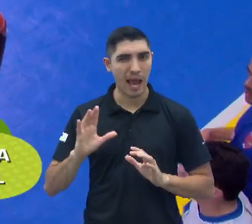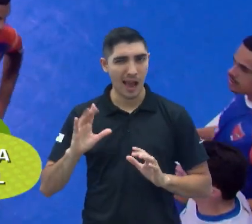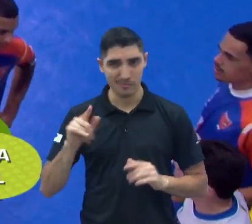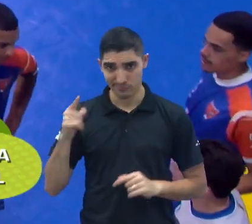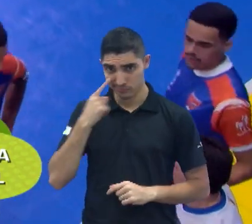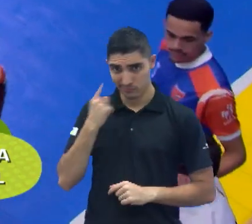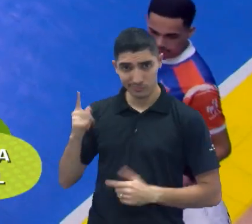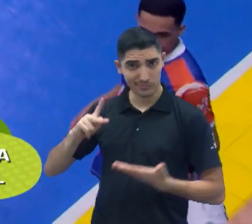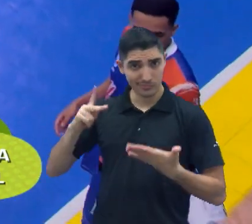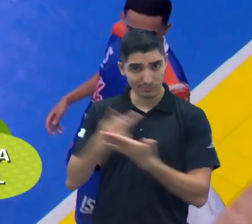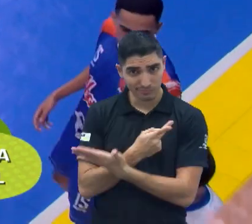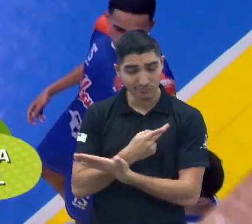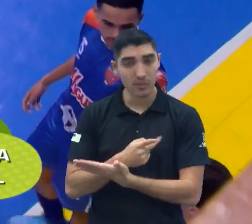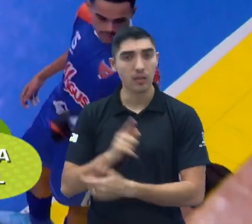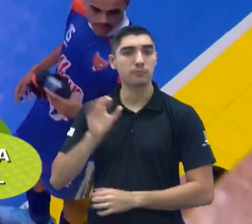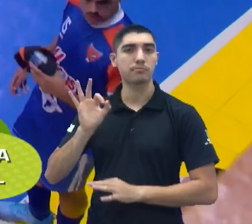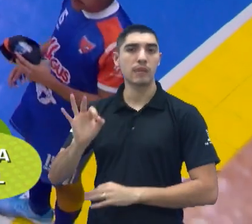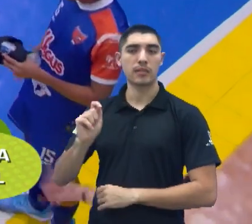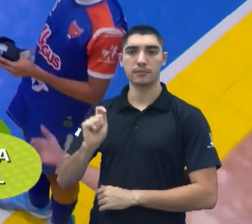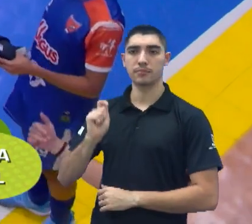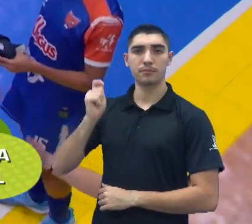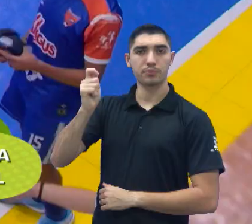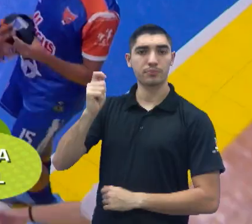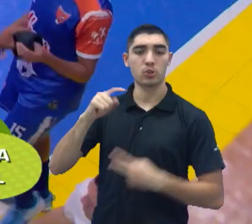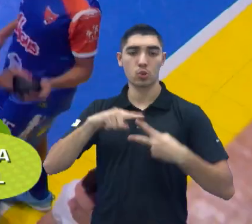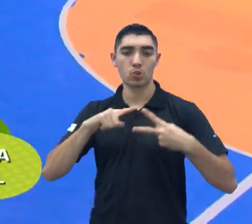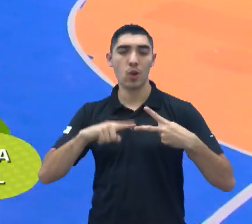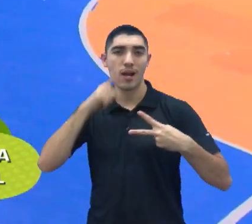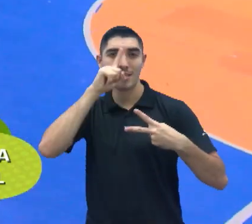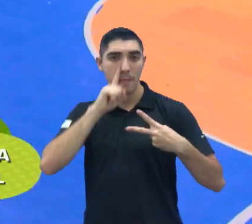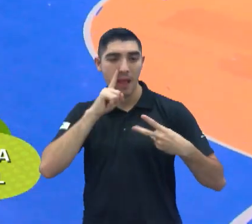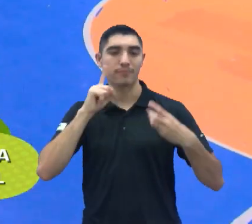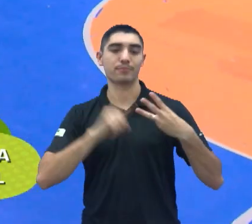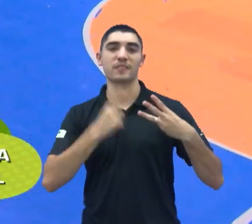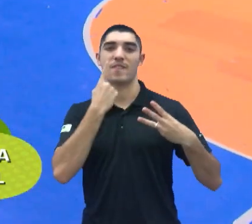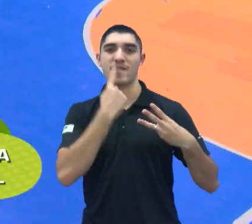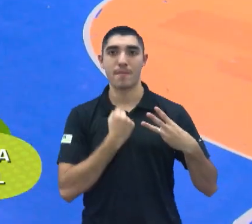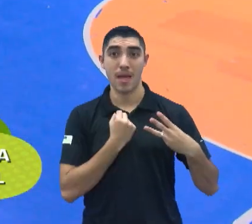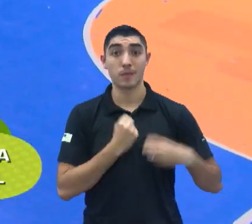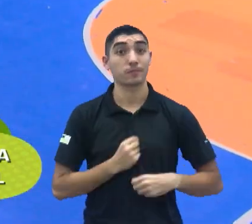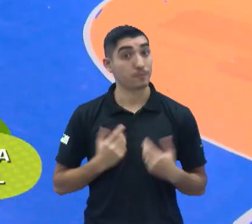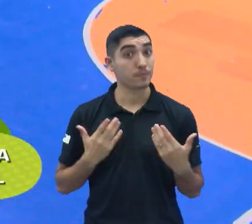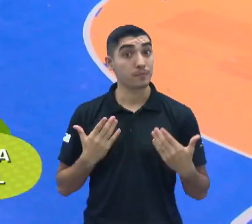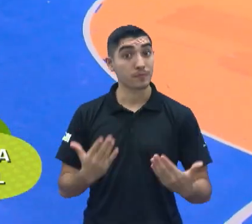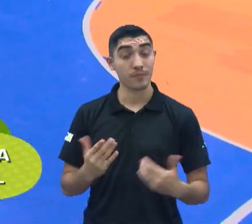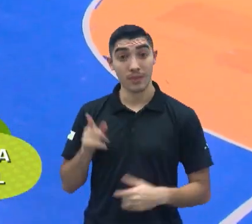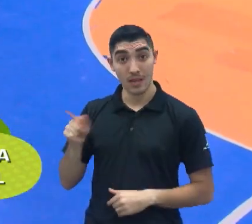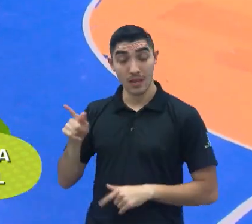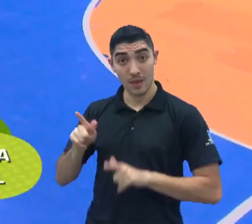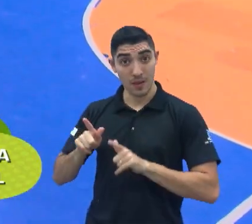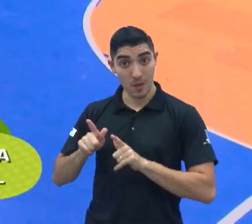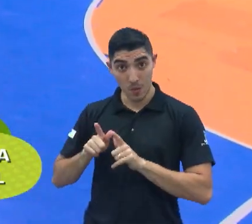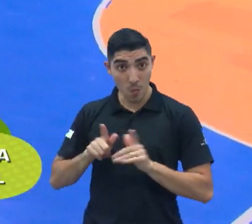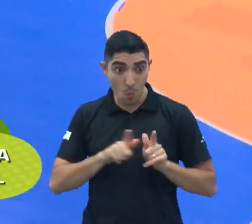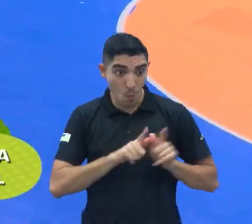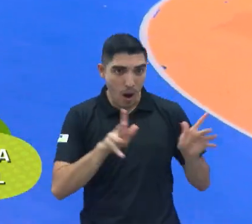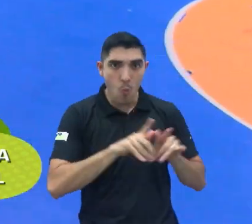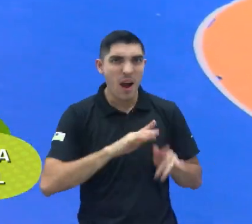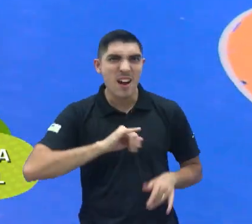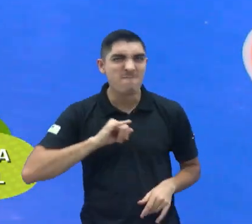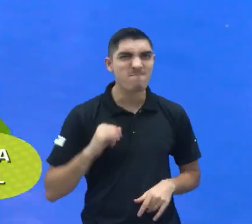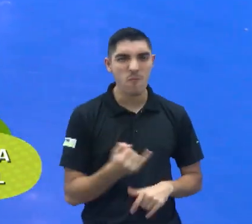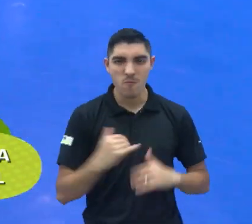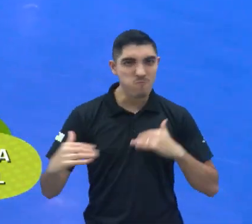após falta, ele recebeu o segundo amarelo e foi expulso. Com um homem a mais em quadra, a Uimpro se aproveitou e